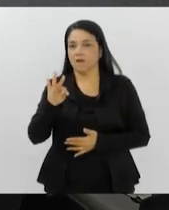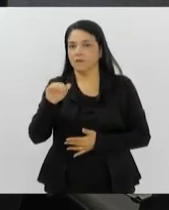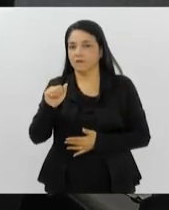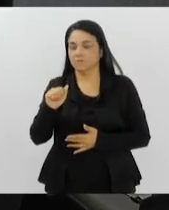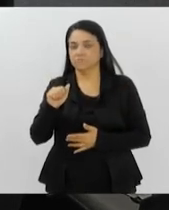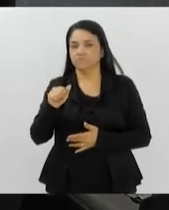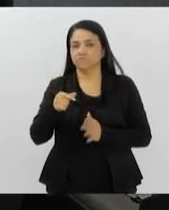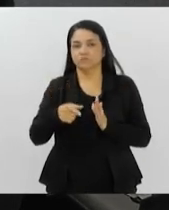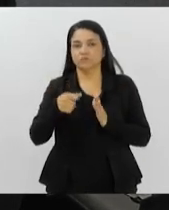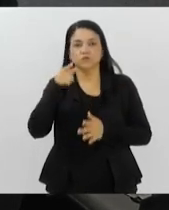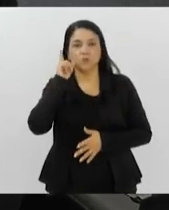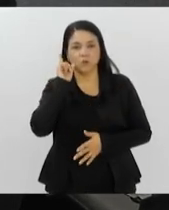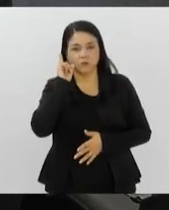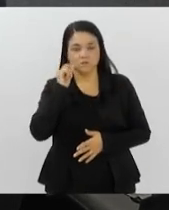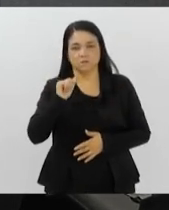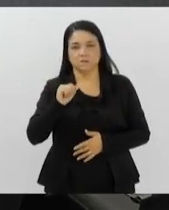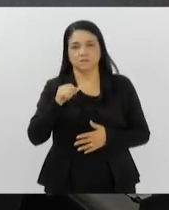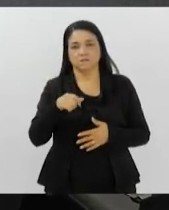anterior.